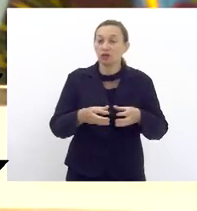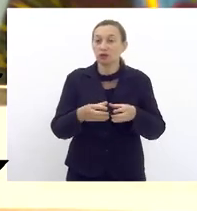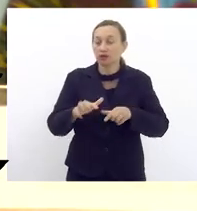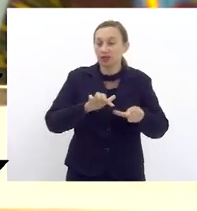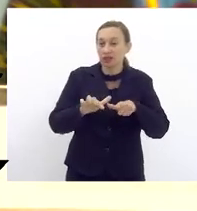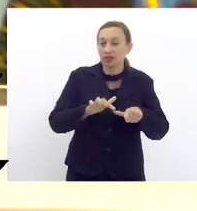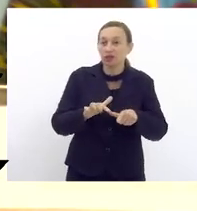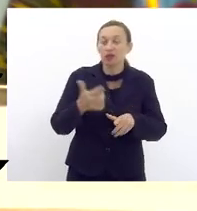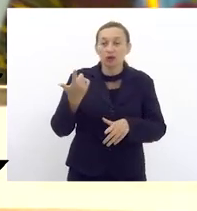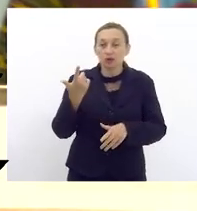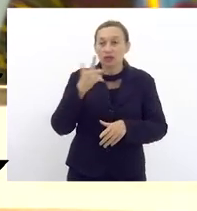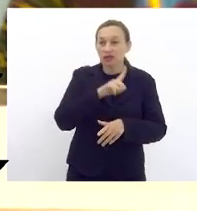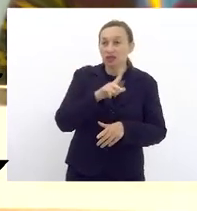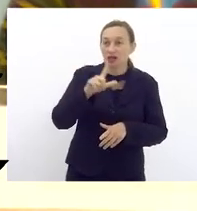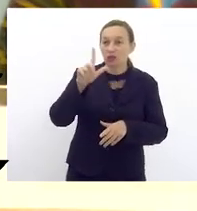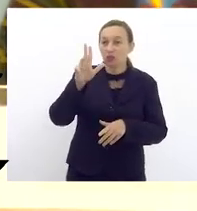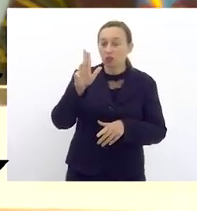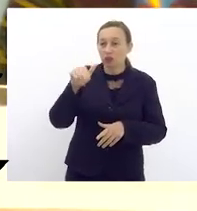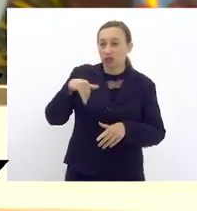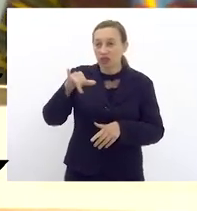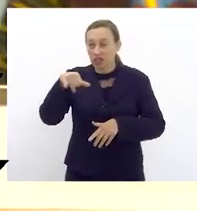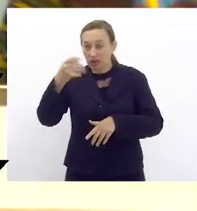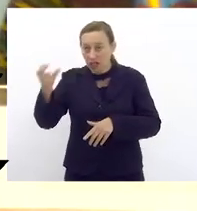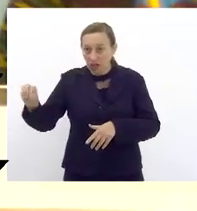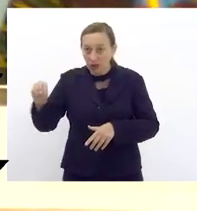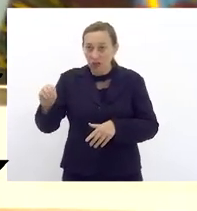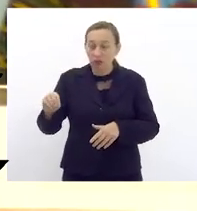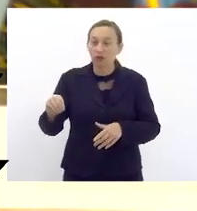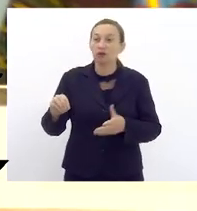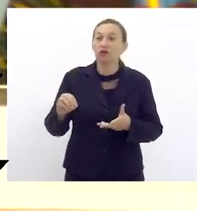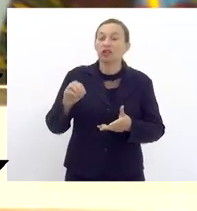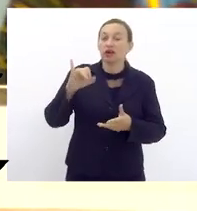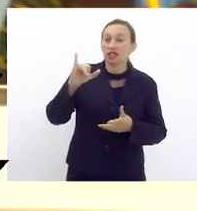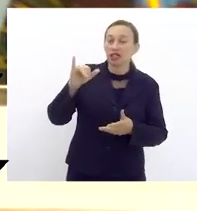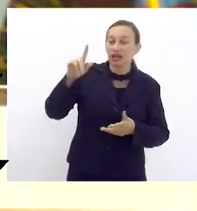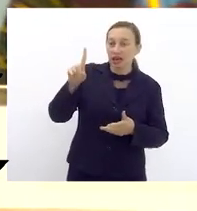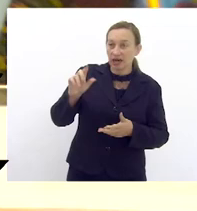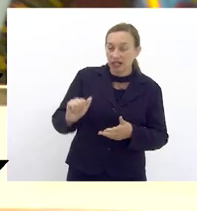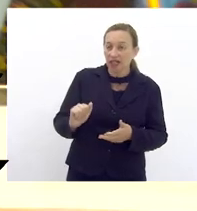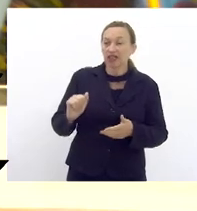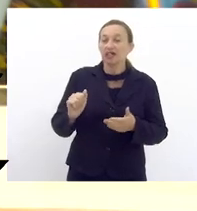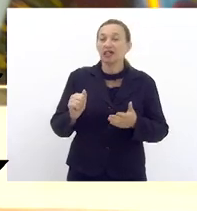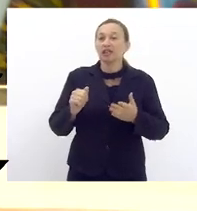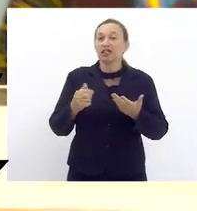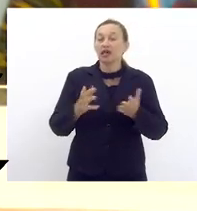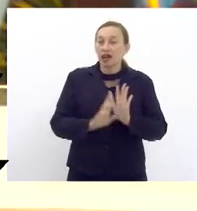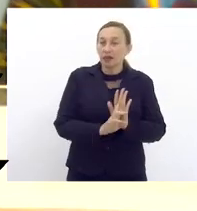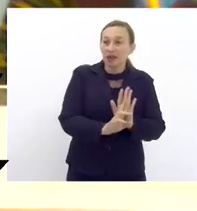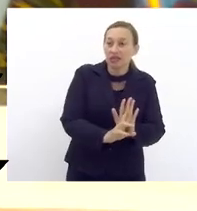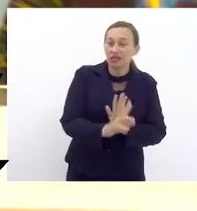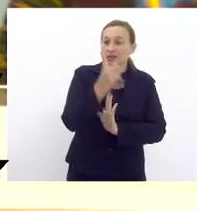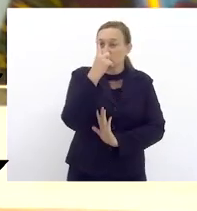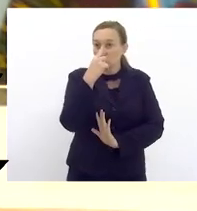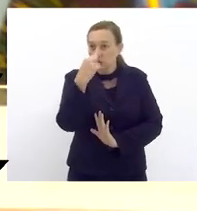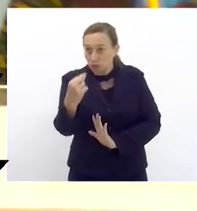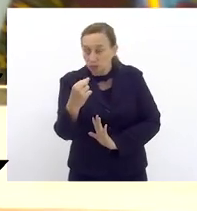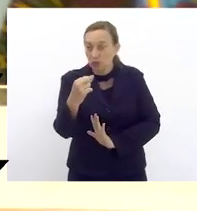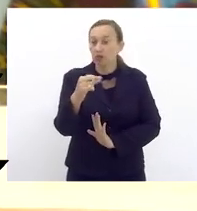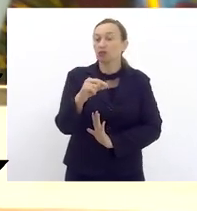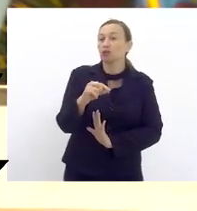a união íca para quem não sabe né representa aí o paganismo bruxos né E até dentro do próprio movimento